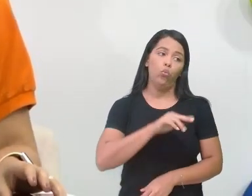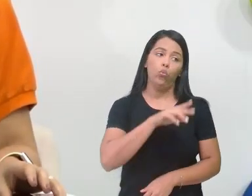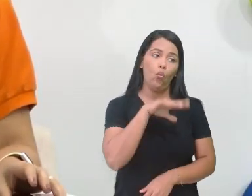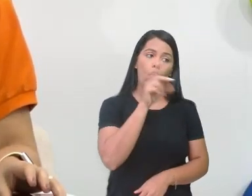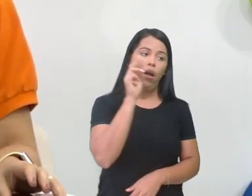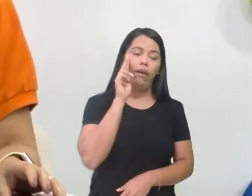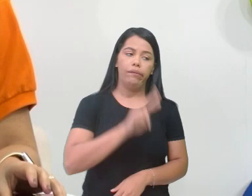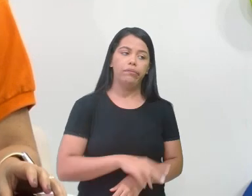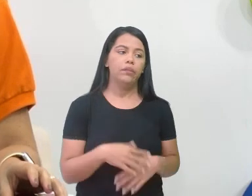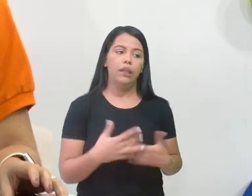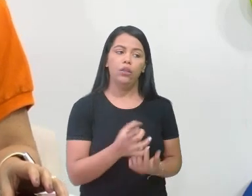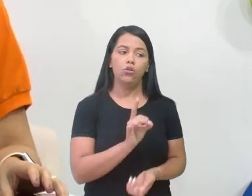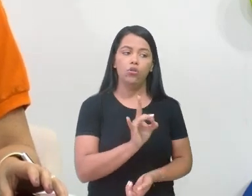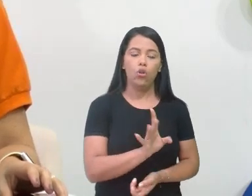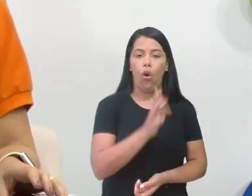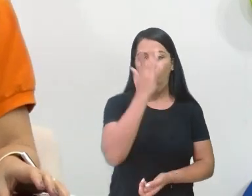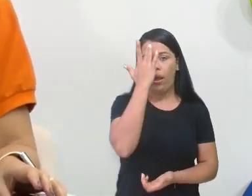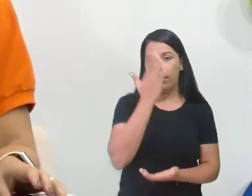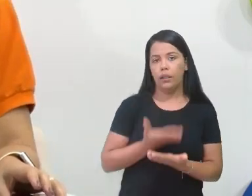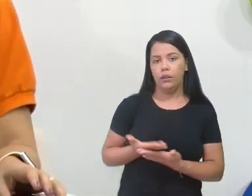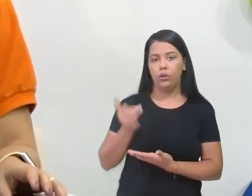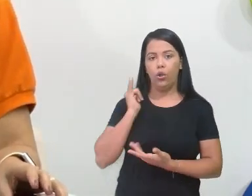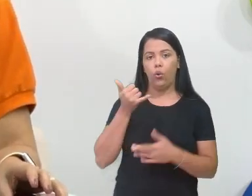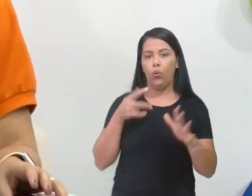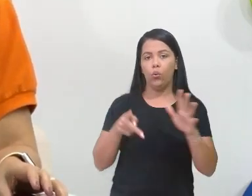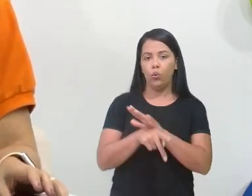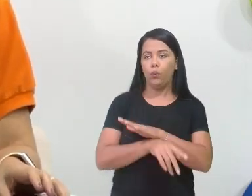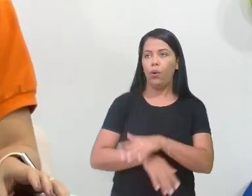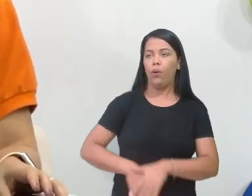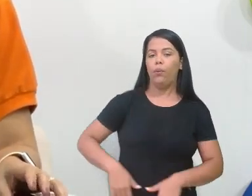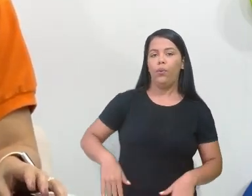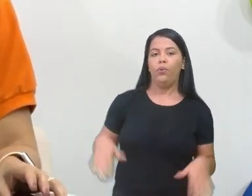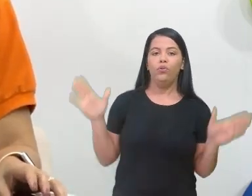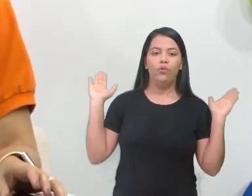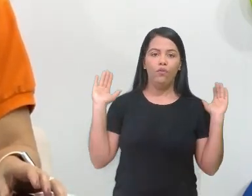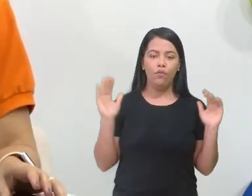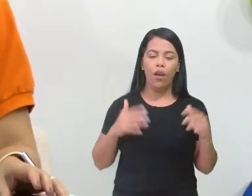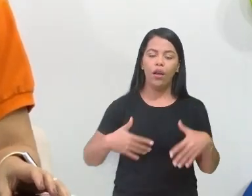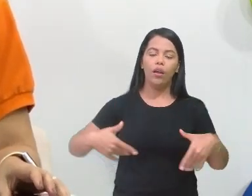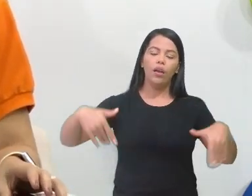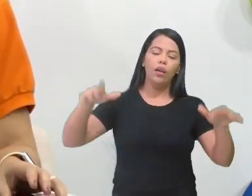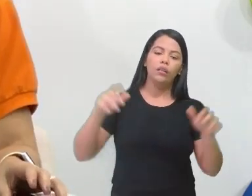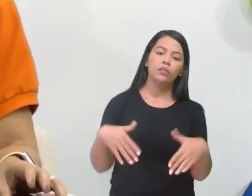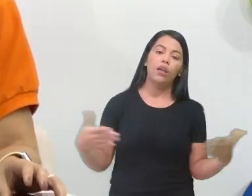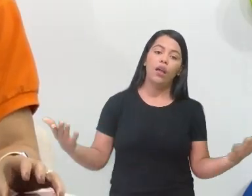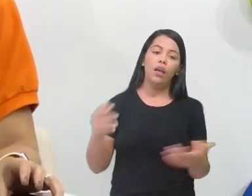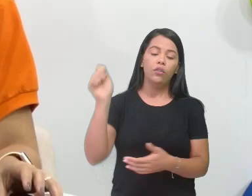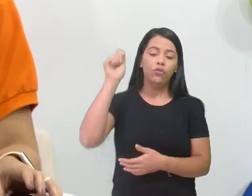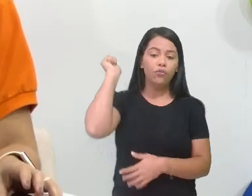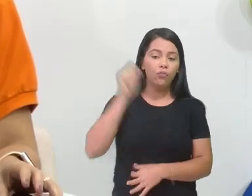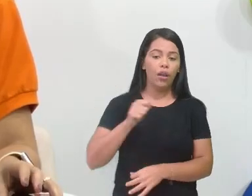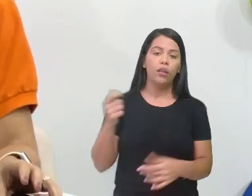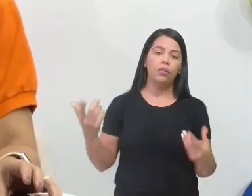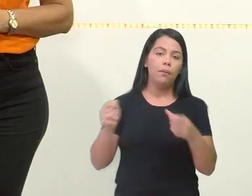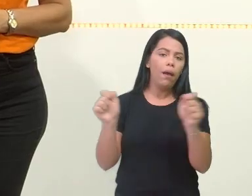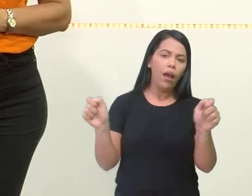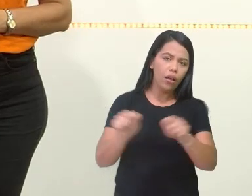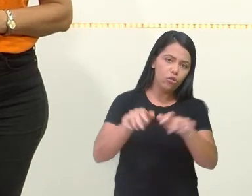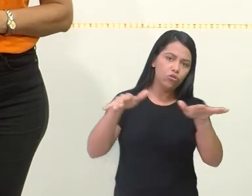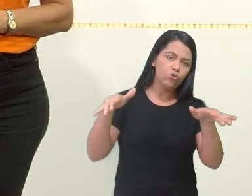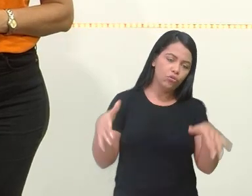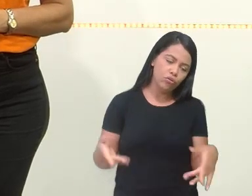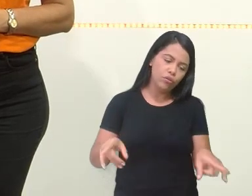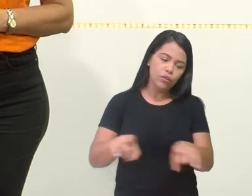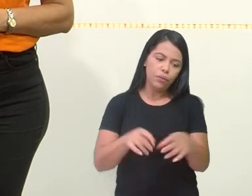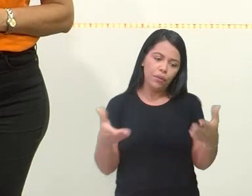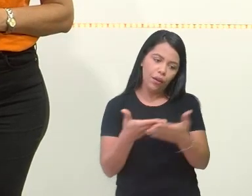só acredito nos contos de fada, né? Então só existe lá nos contos. Sim. E agora nos contos africanos. Isso mesmo. E